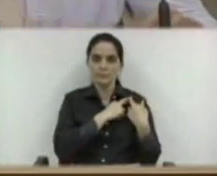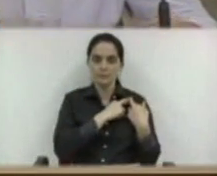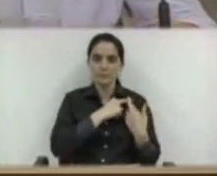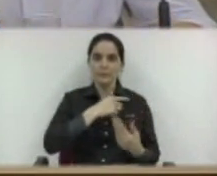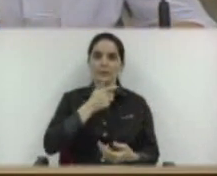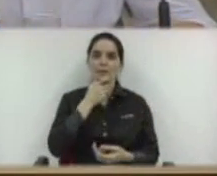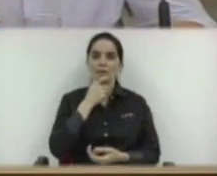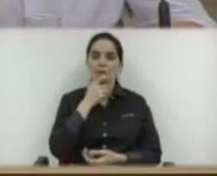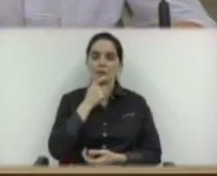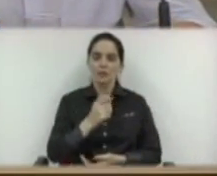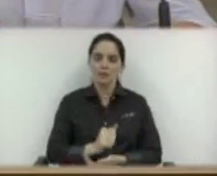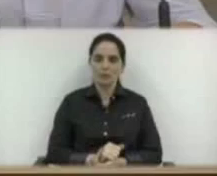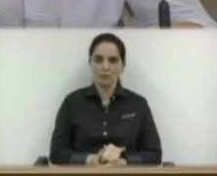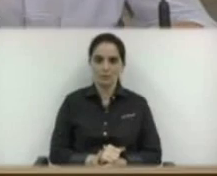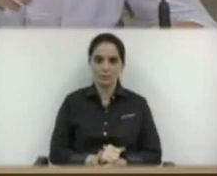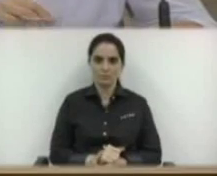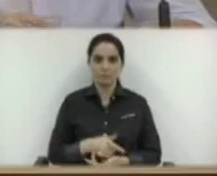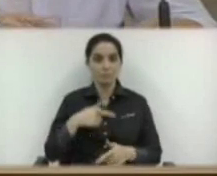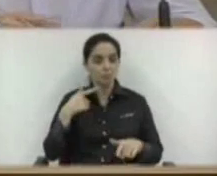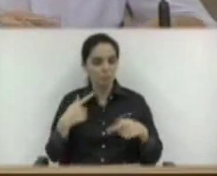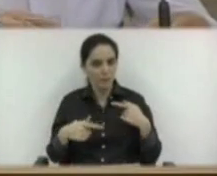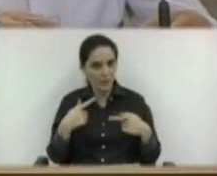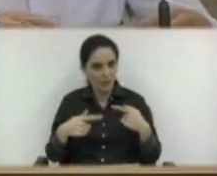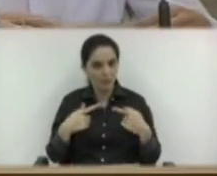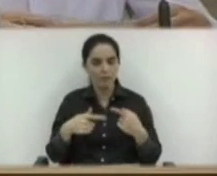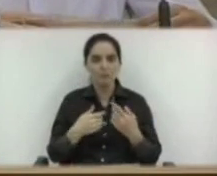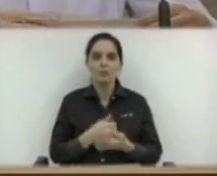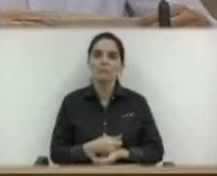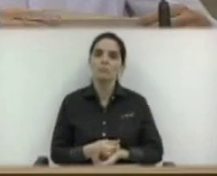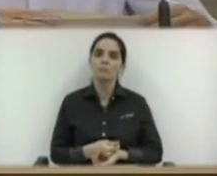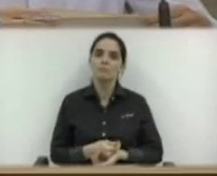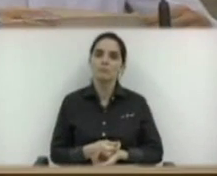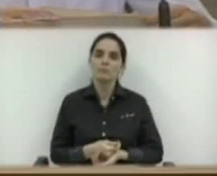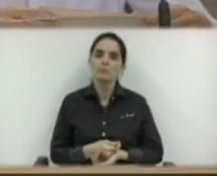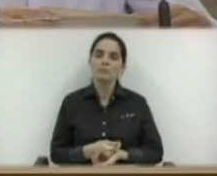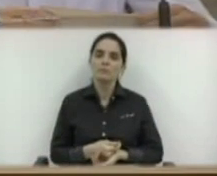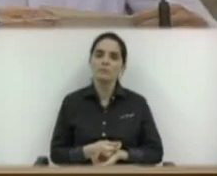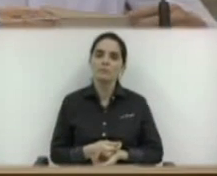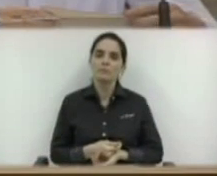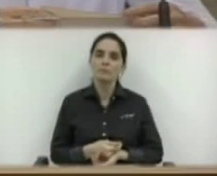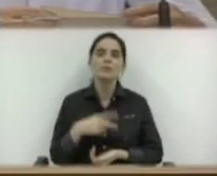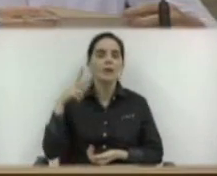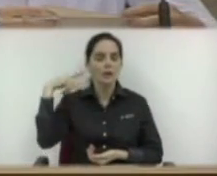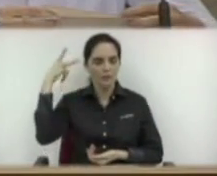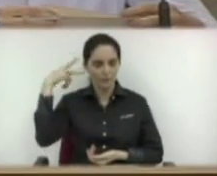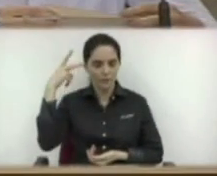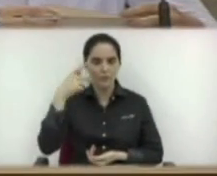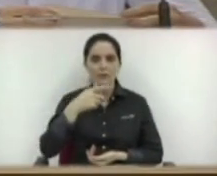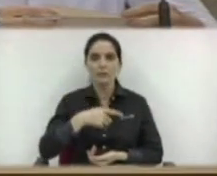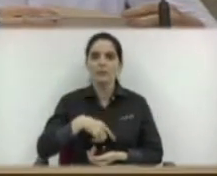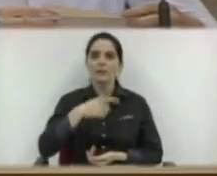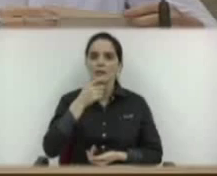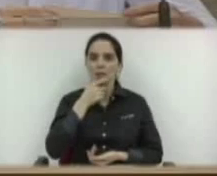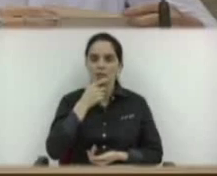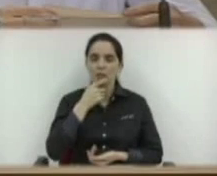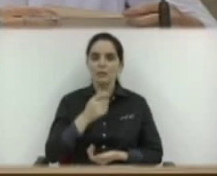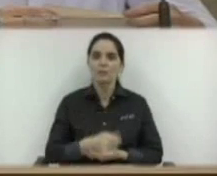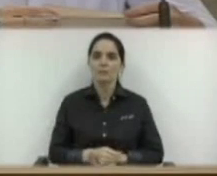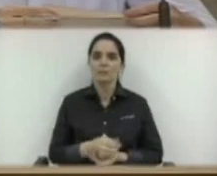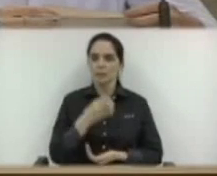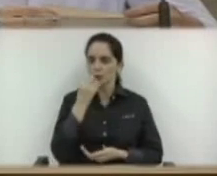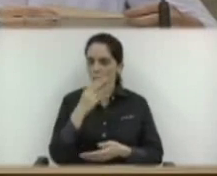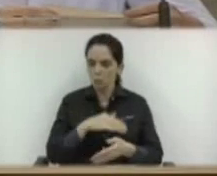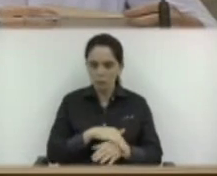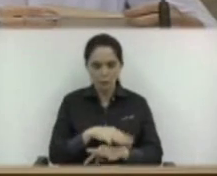Érica Monteiro. Requerimento número 1105, em discussão. Para discutir, nobre vereadora Érica Monteiro. Boa noite